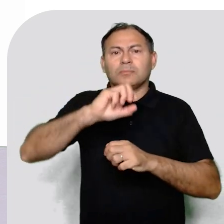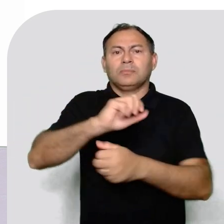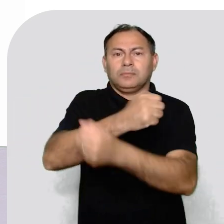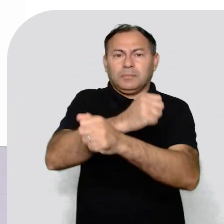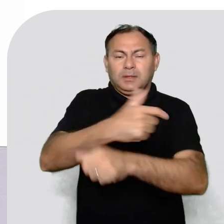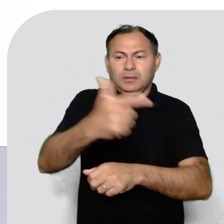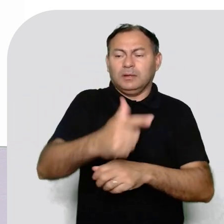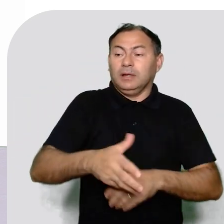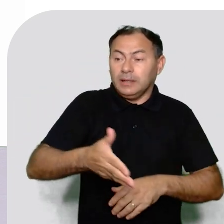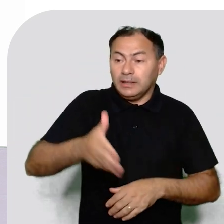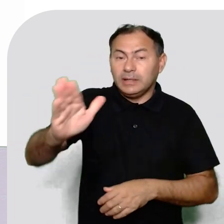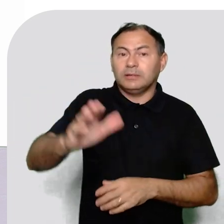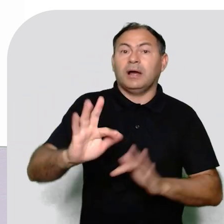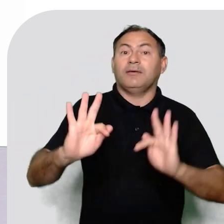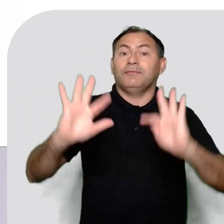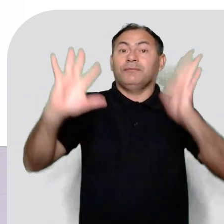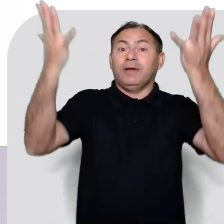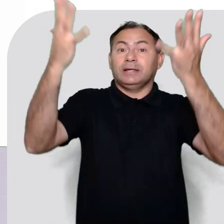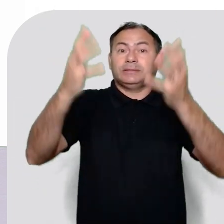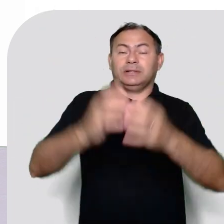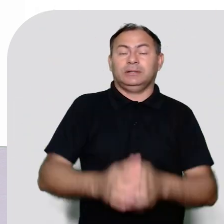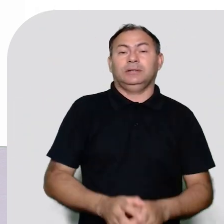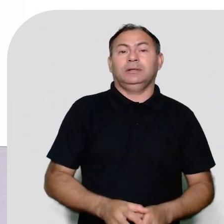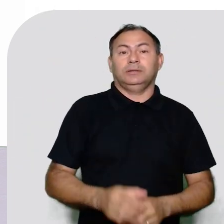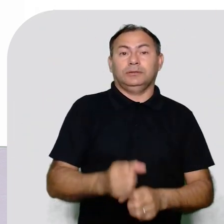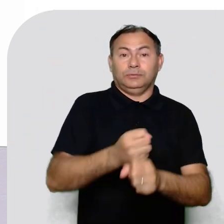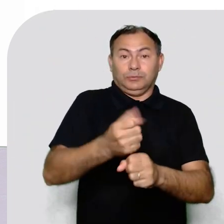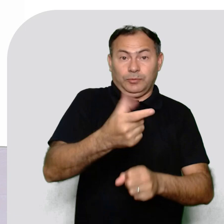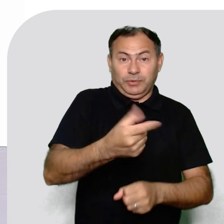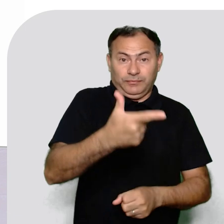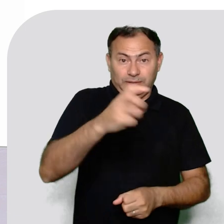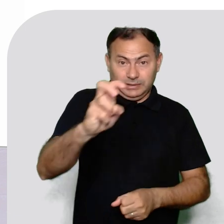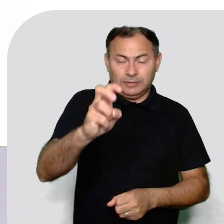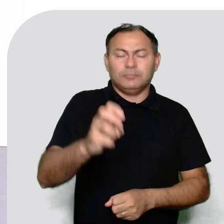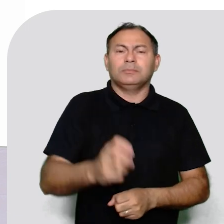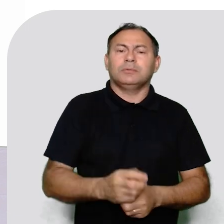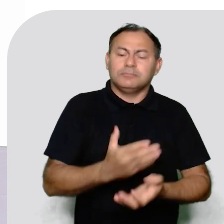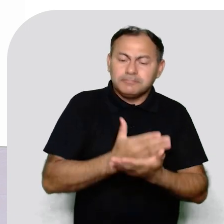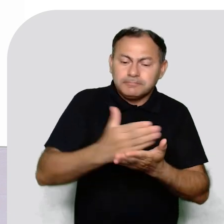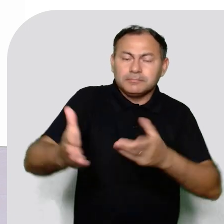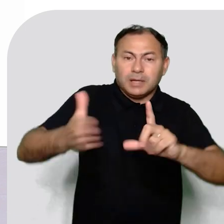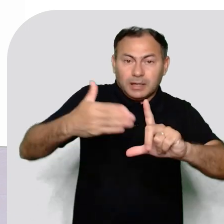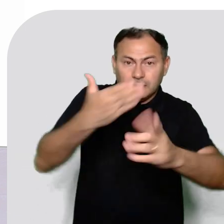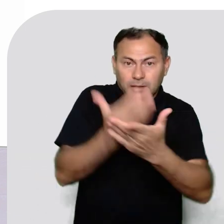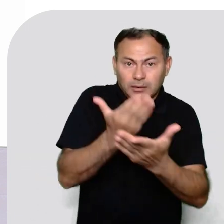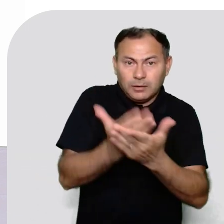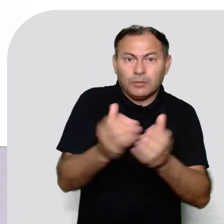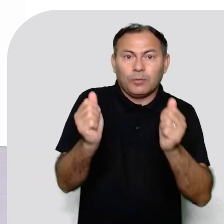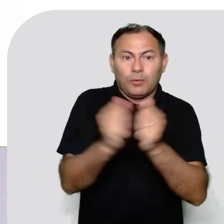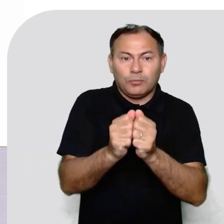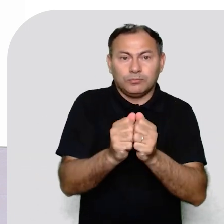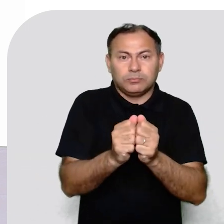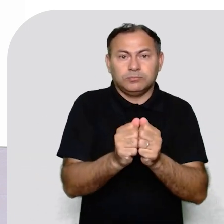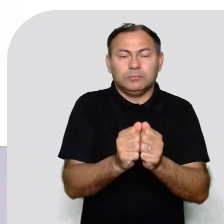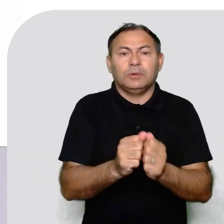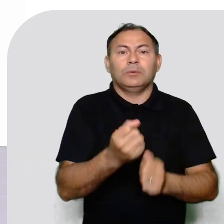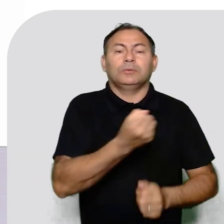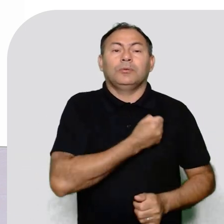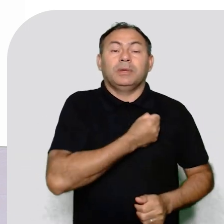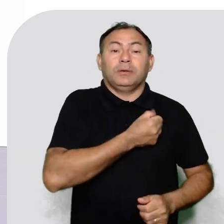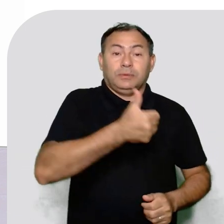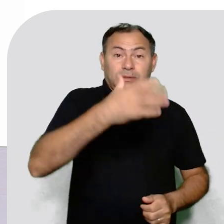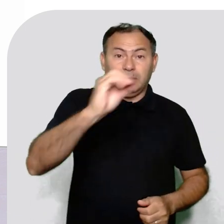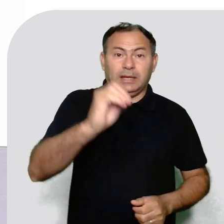jubileu de 2025. E quero iniciar essa aula com o